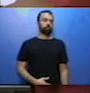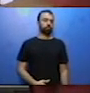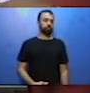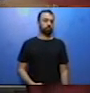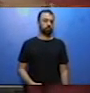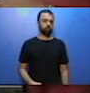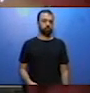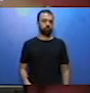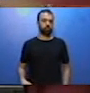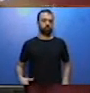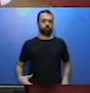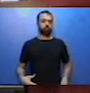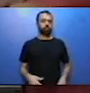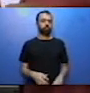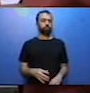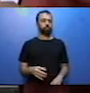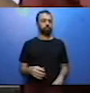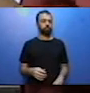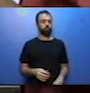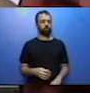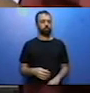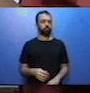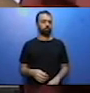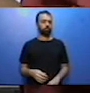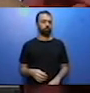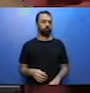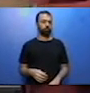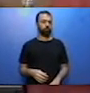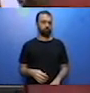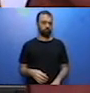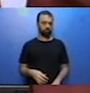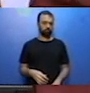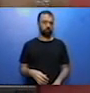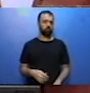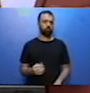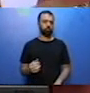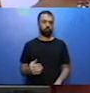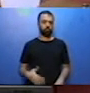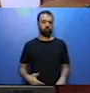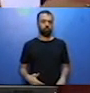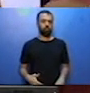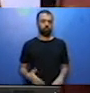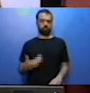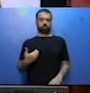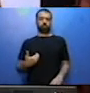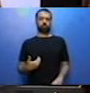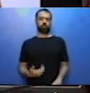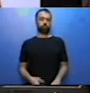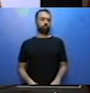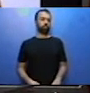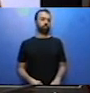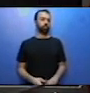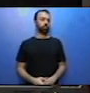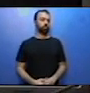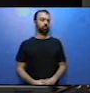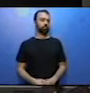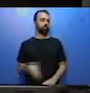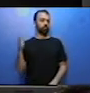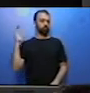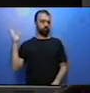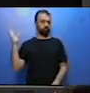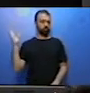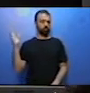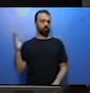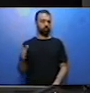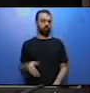glúteos mais arrebitado a barriga mais para frente por causa dessa curva acentuada que vai para dentro na lordose né